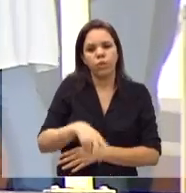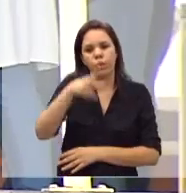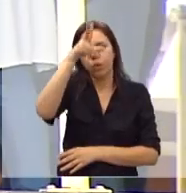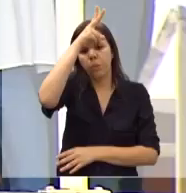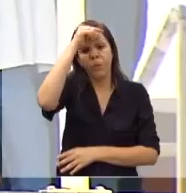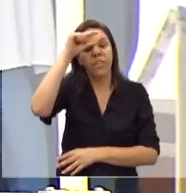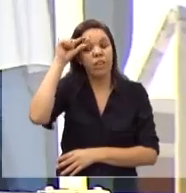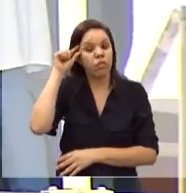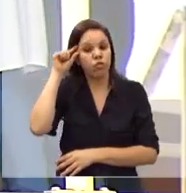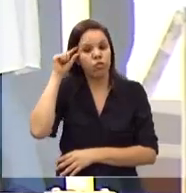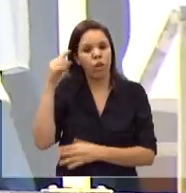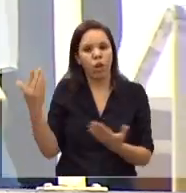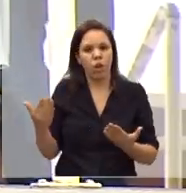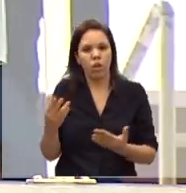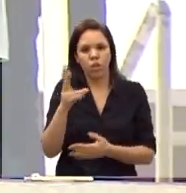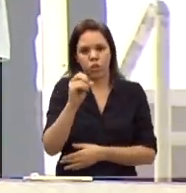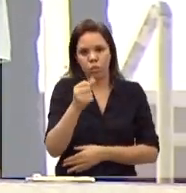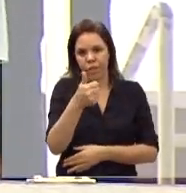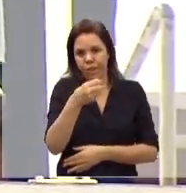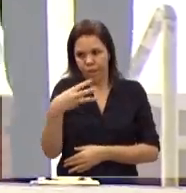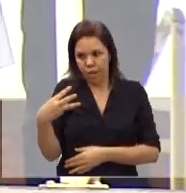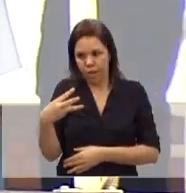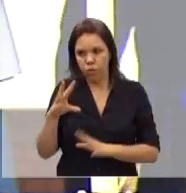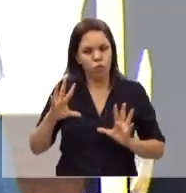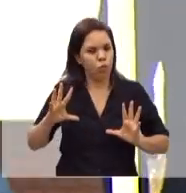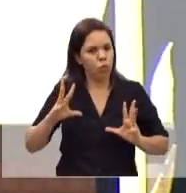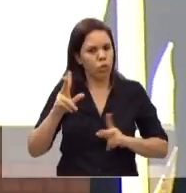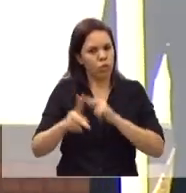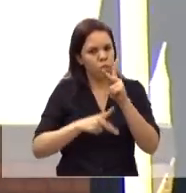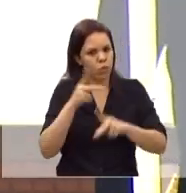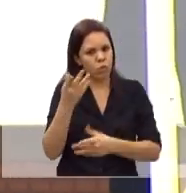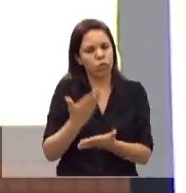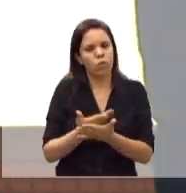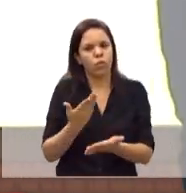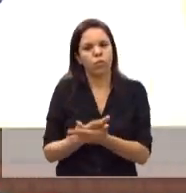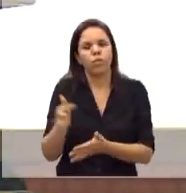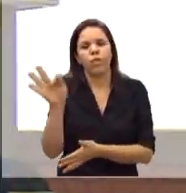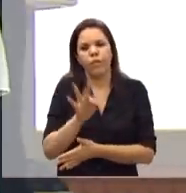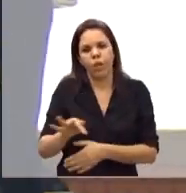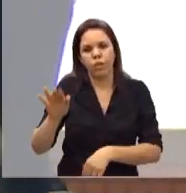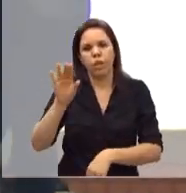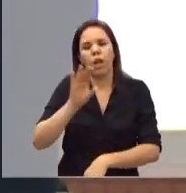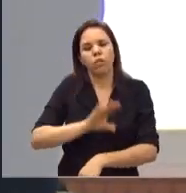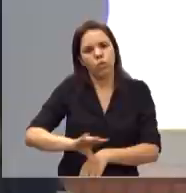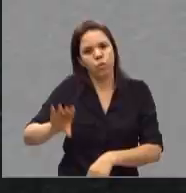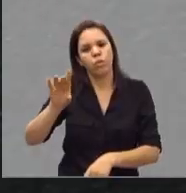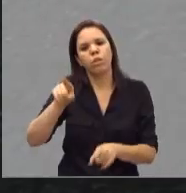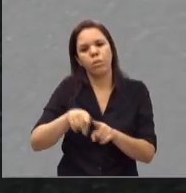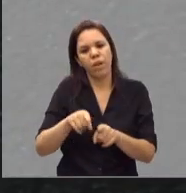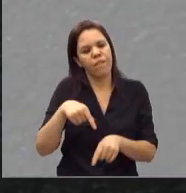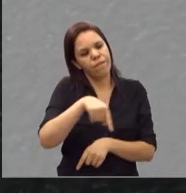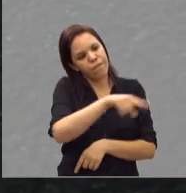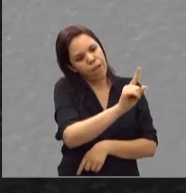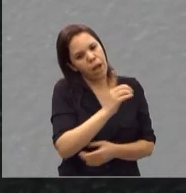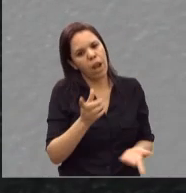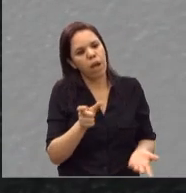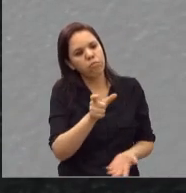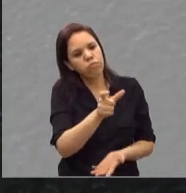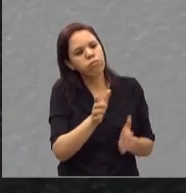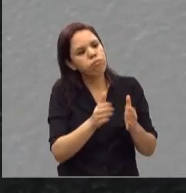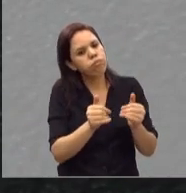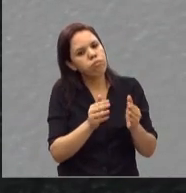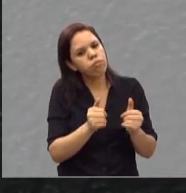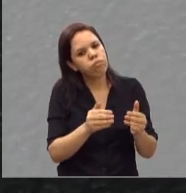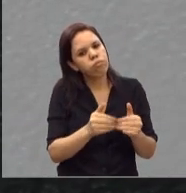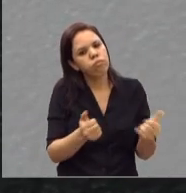em 2013. Então todos estudantes universitários, estudante de cursinho, basta ir na Index solicitar o cartão de